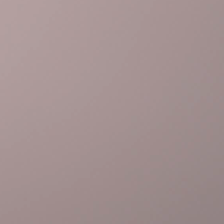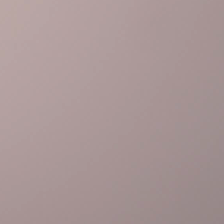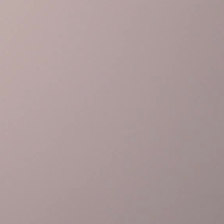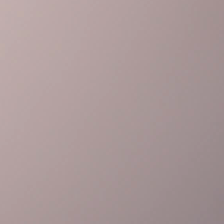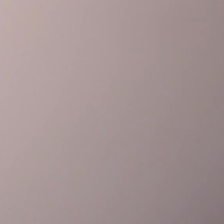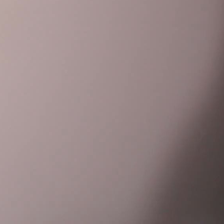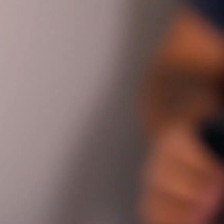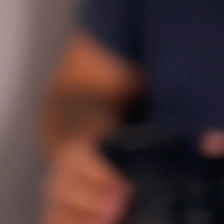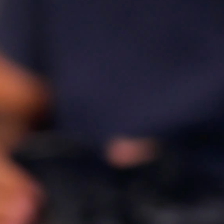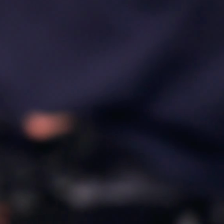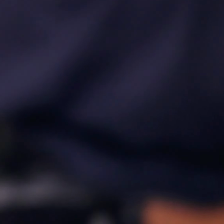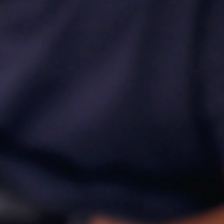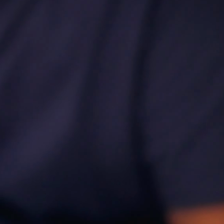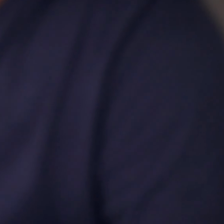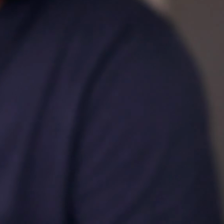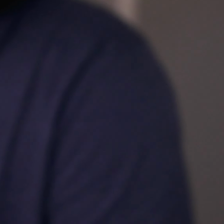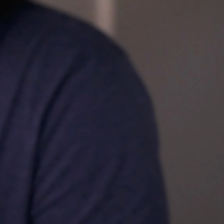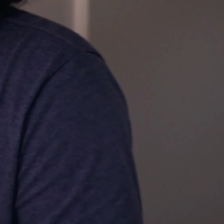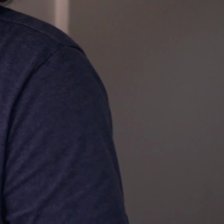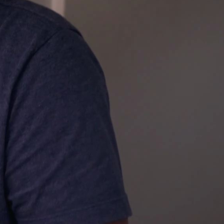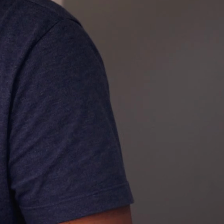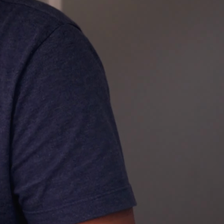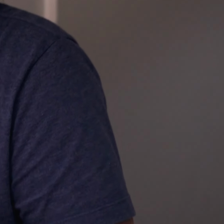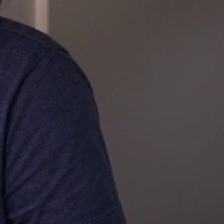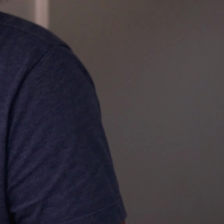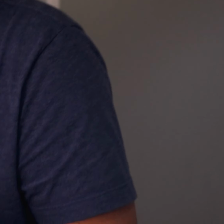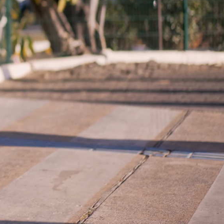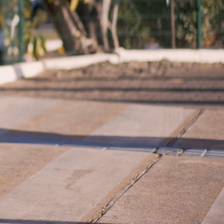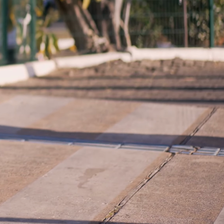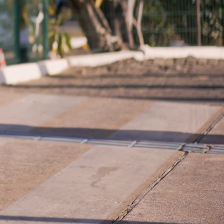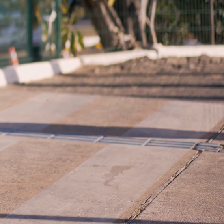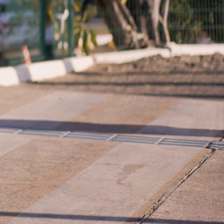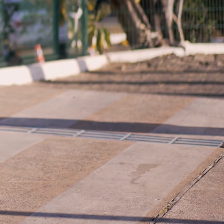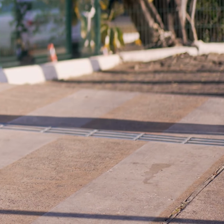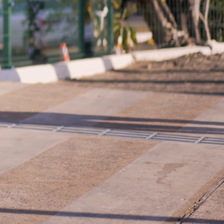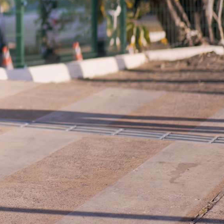visual, veste blusa amarela e calça preta. Aparecem fotos dela e objetos de decoração.